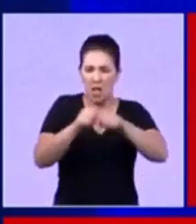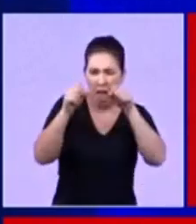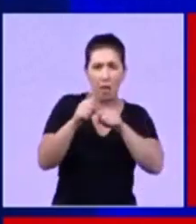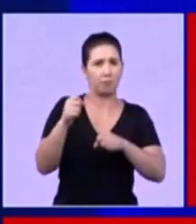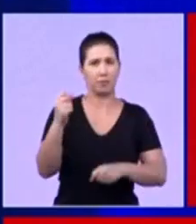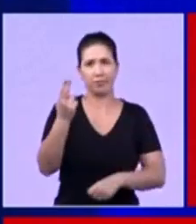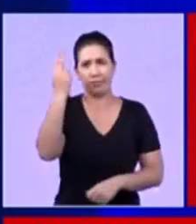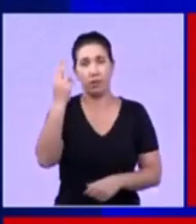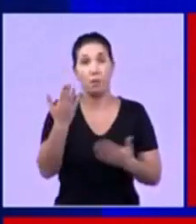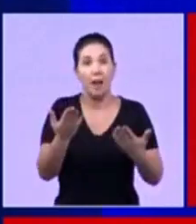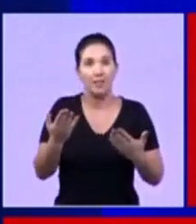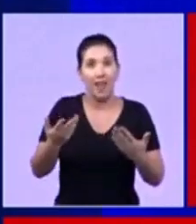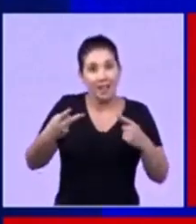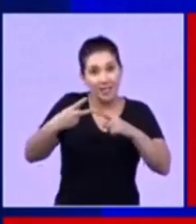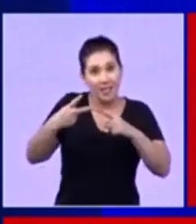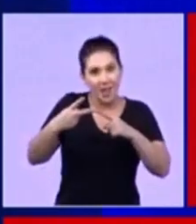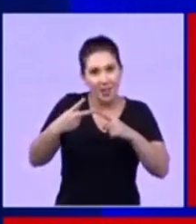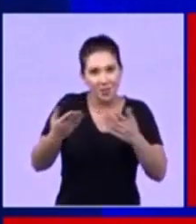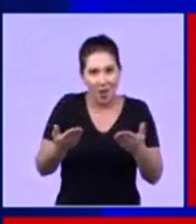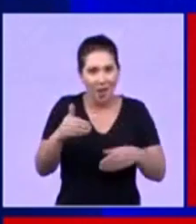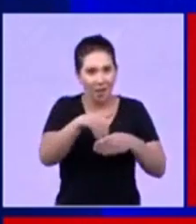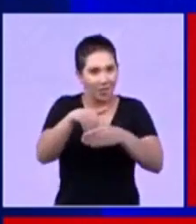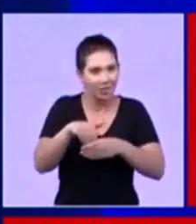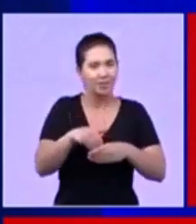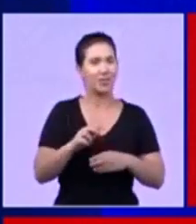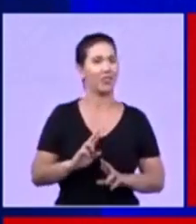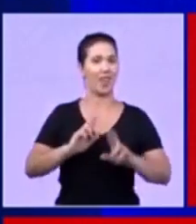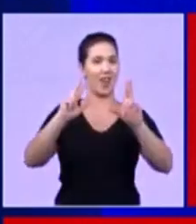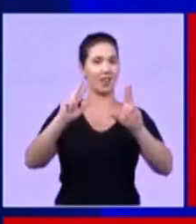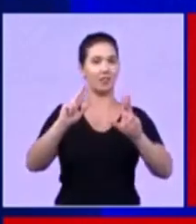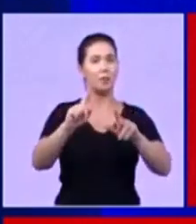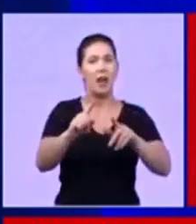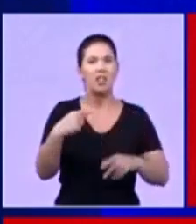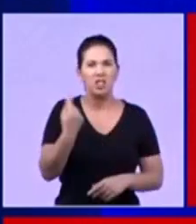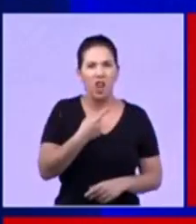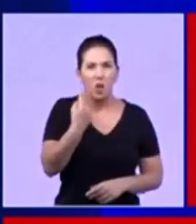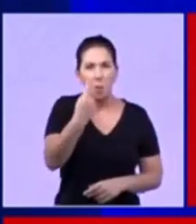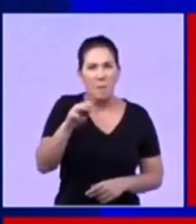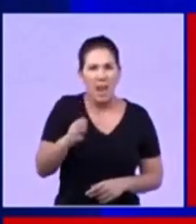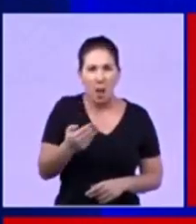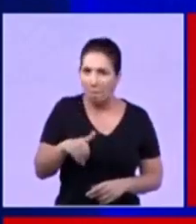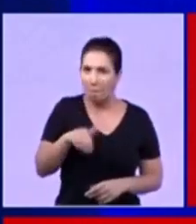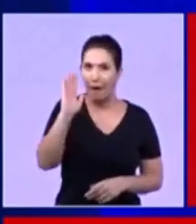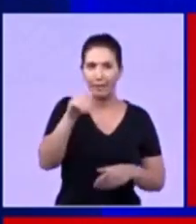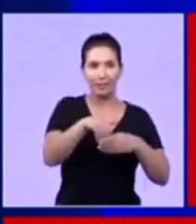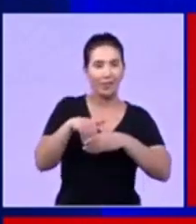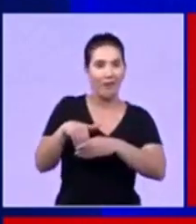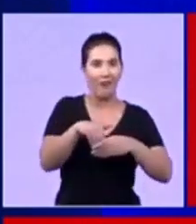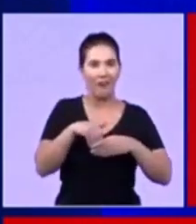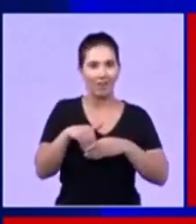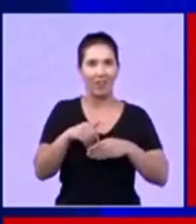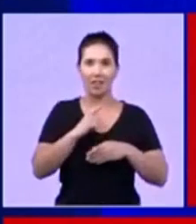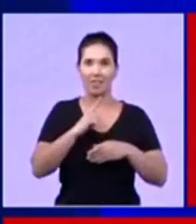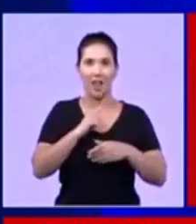agora no segundo turno vai ser diferente se mesmo assim a gente teve mais de 1 milhão de votos e tá criando